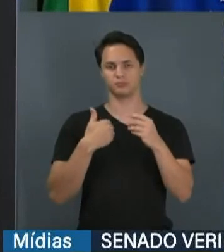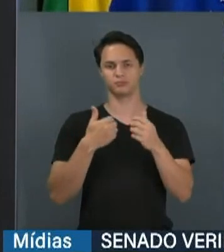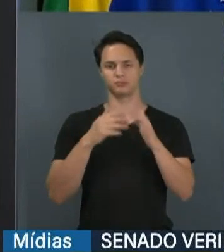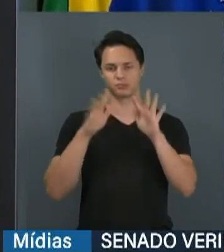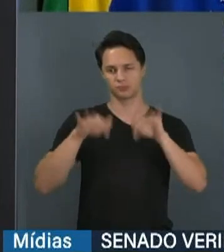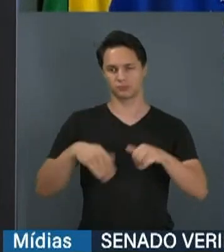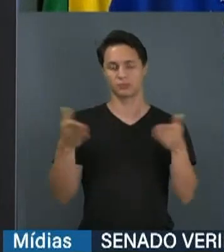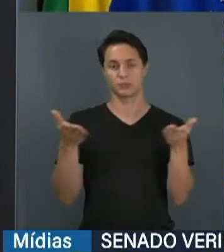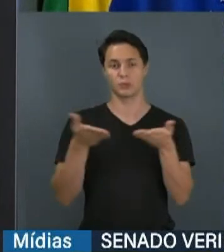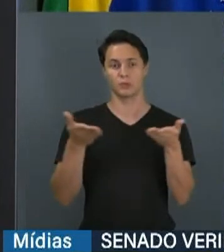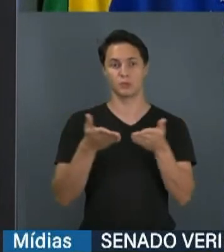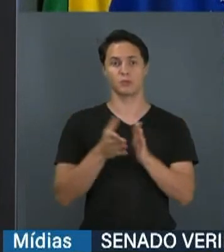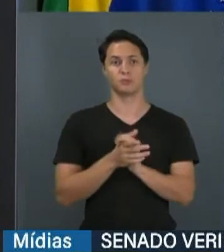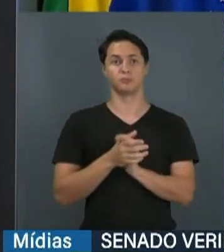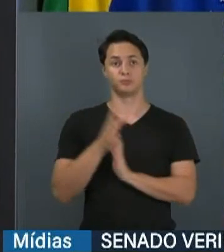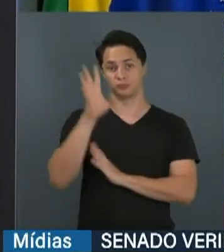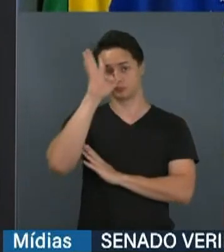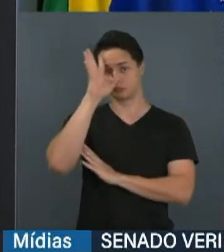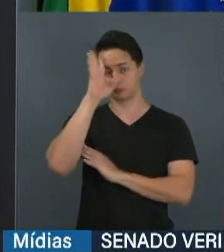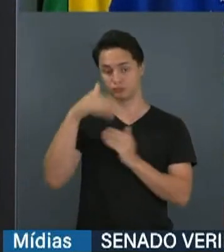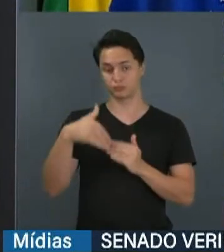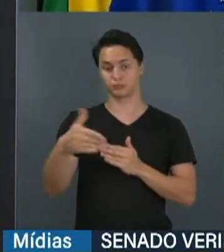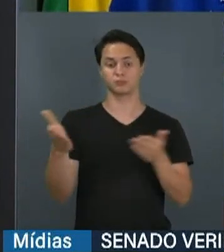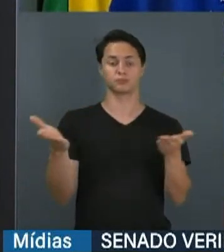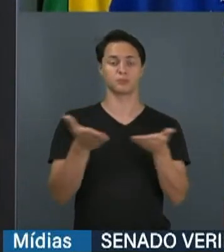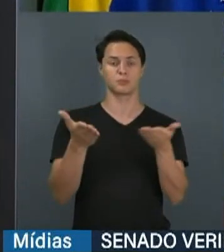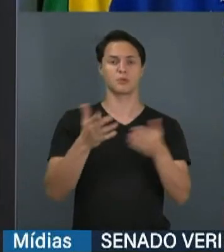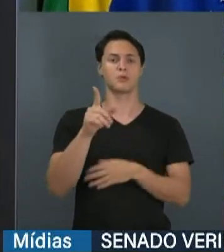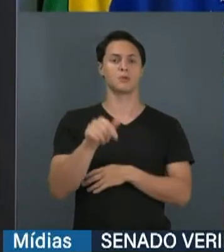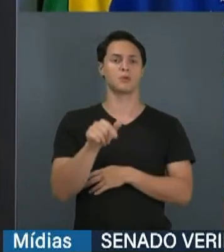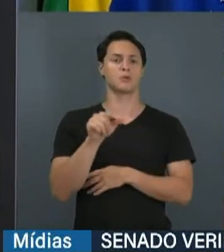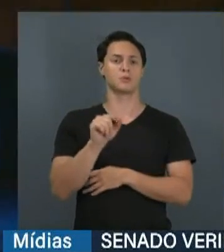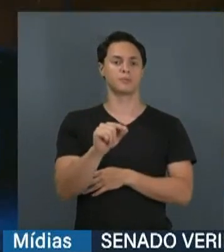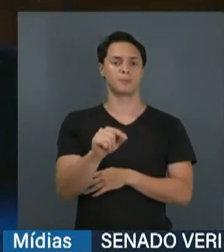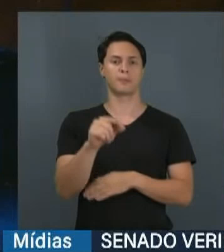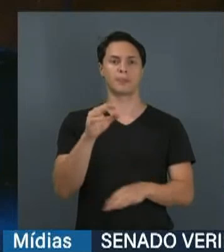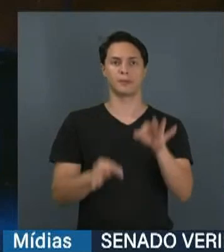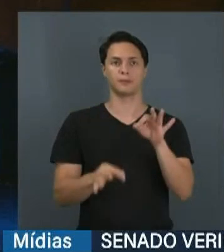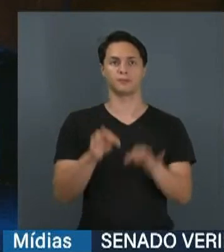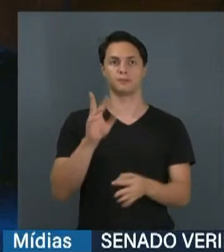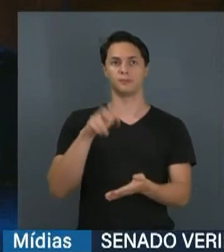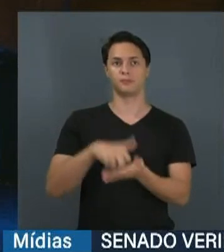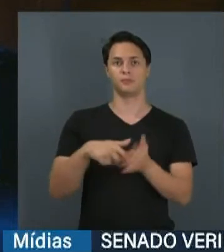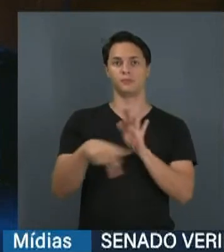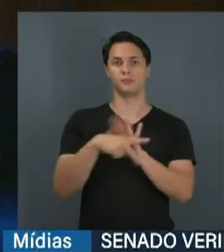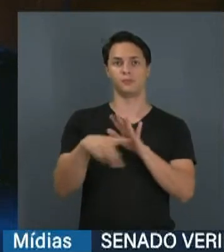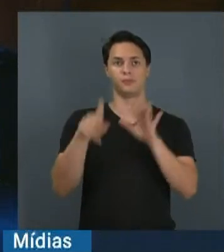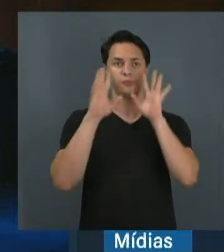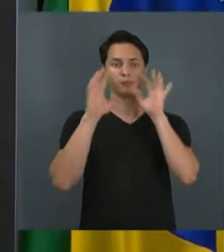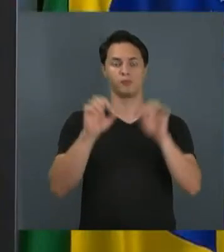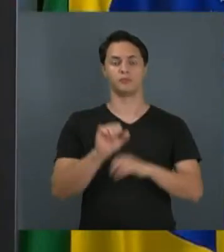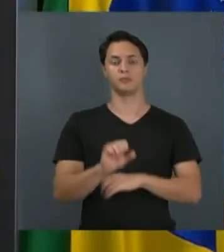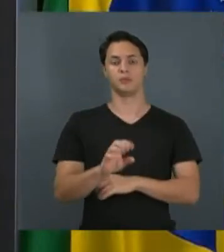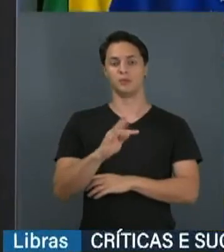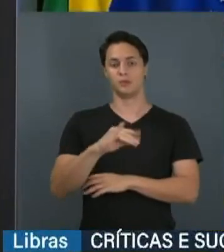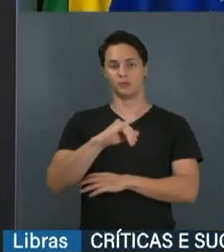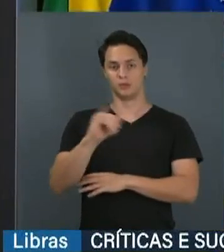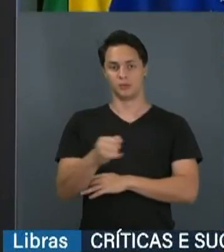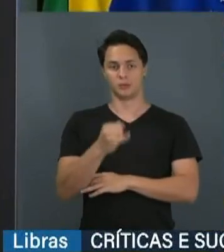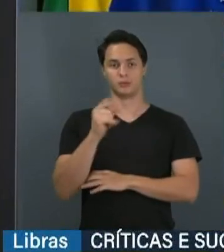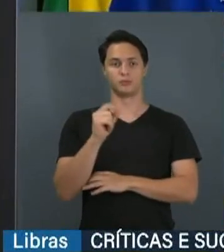encerro. Quarta-feira agora é o julgamento no Tribunal de Justiça, o